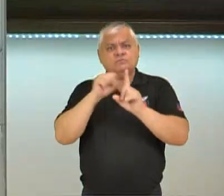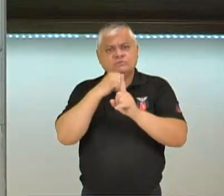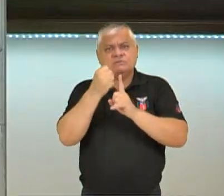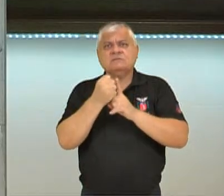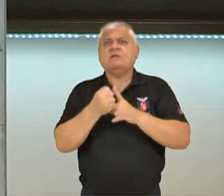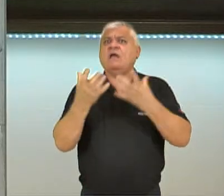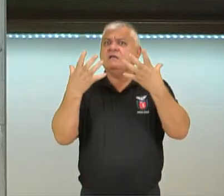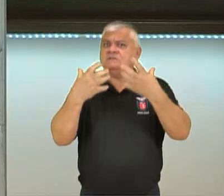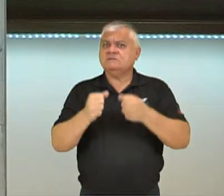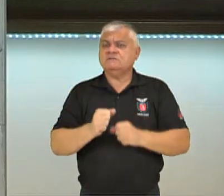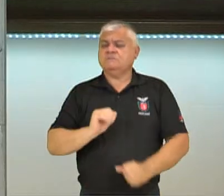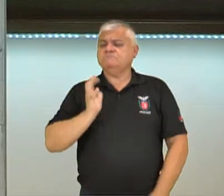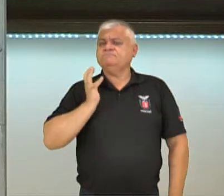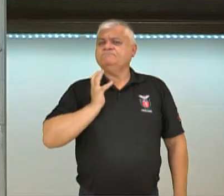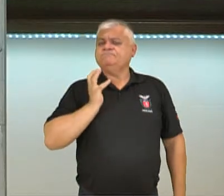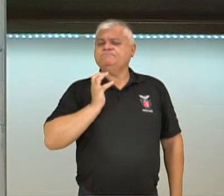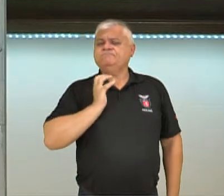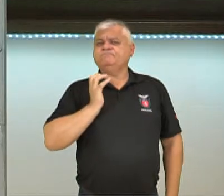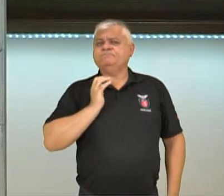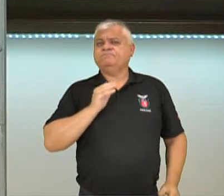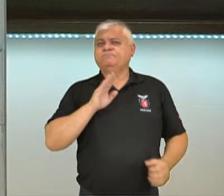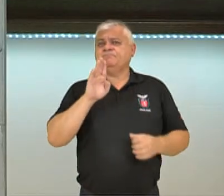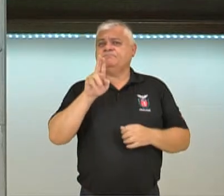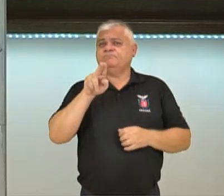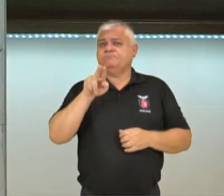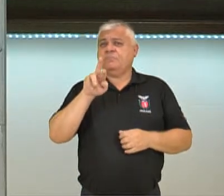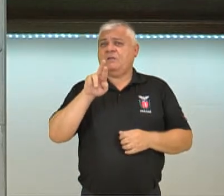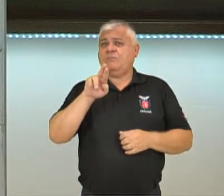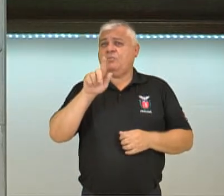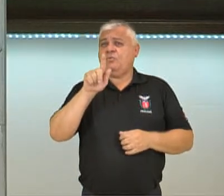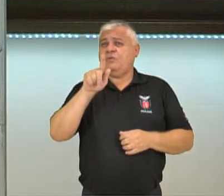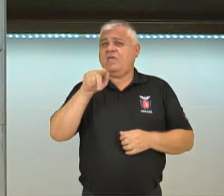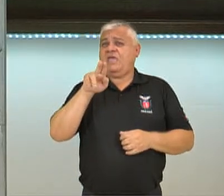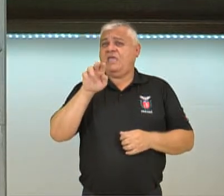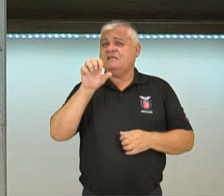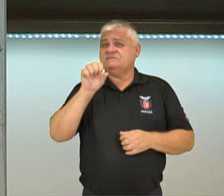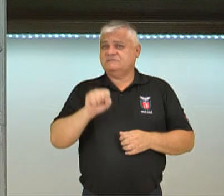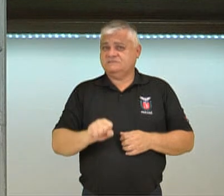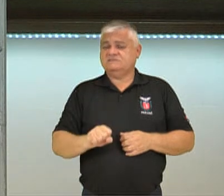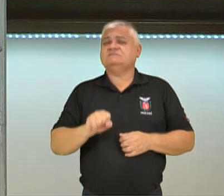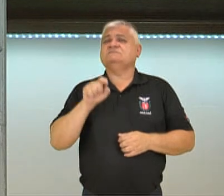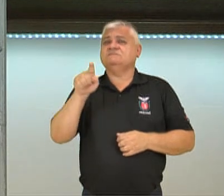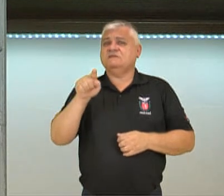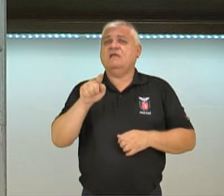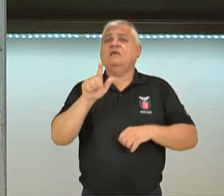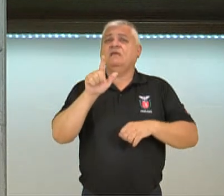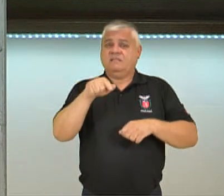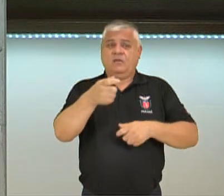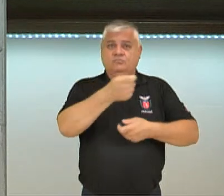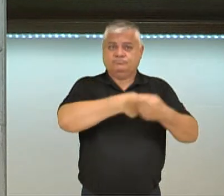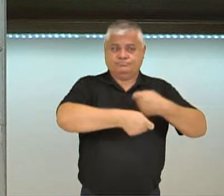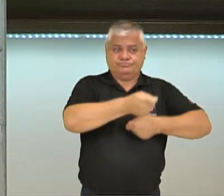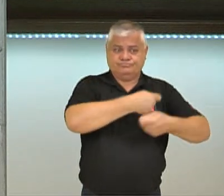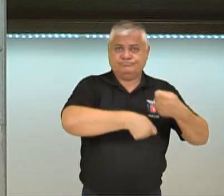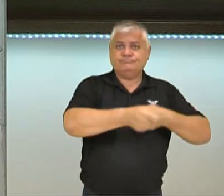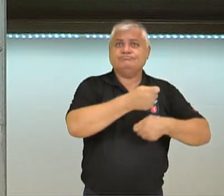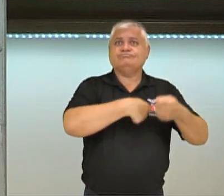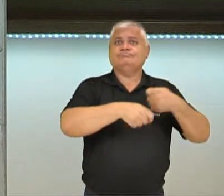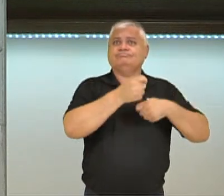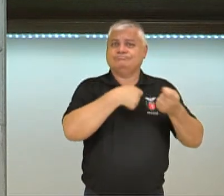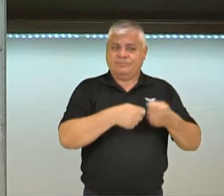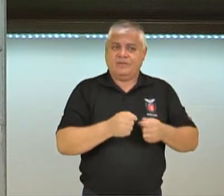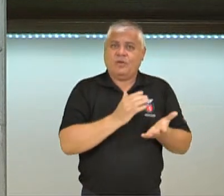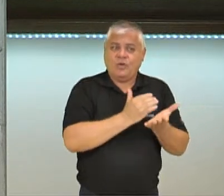Não podemos esquecer de lembrar quem são os burgueses. Os burgueses são os comerciantes, são aqueles indivíduos